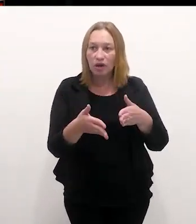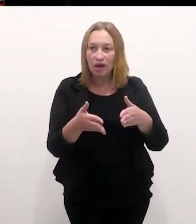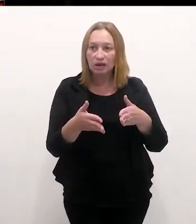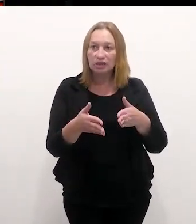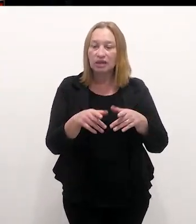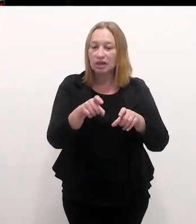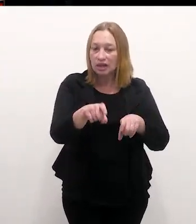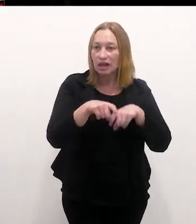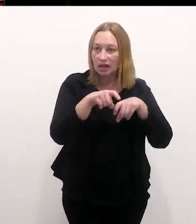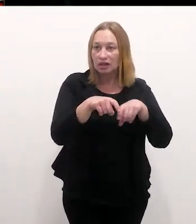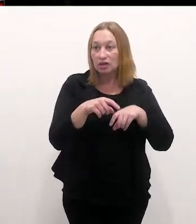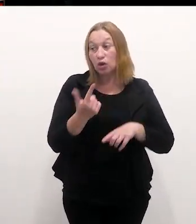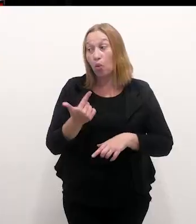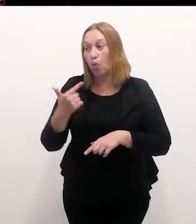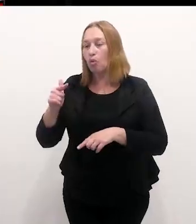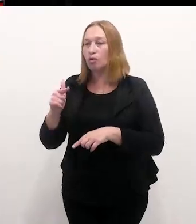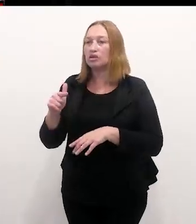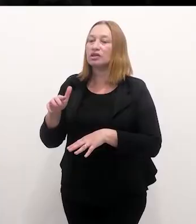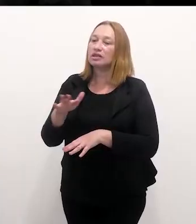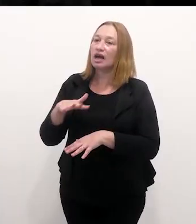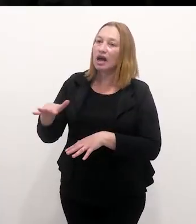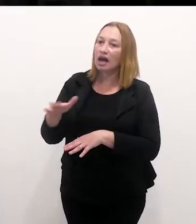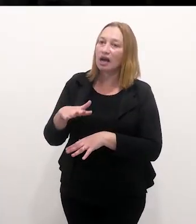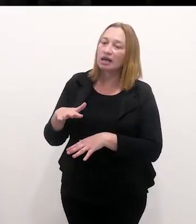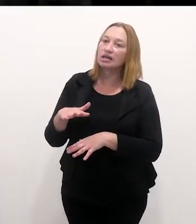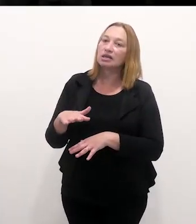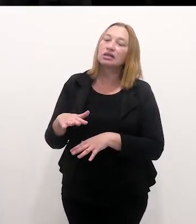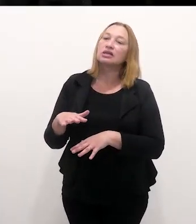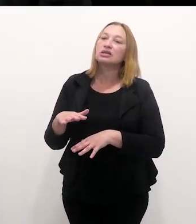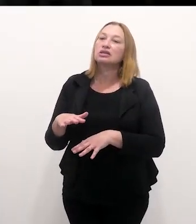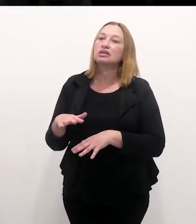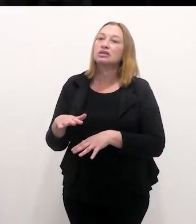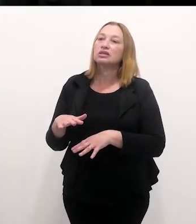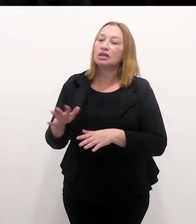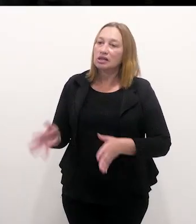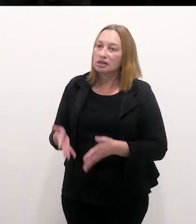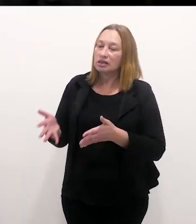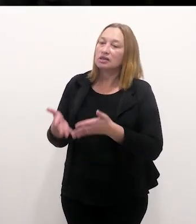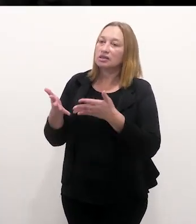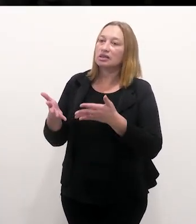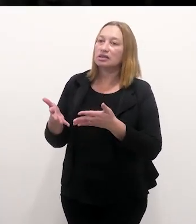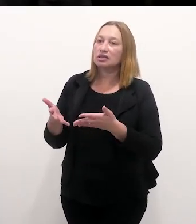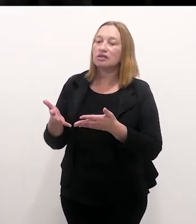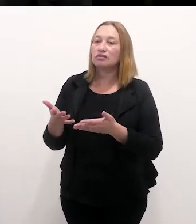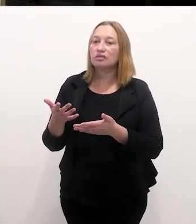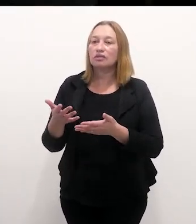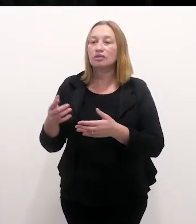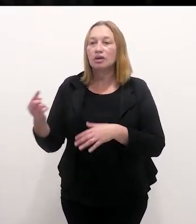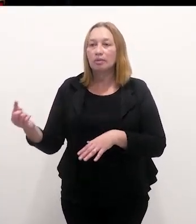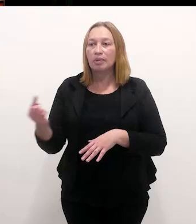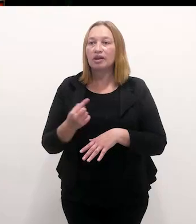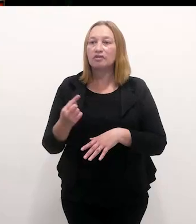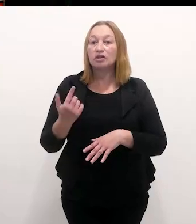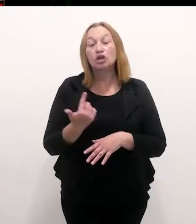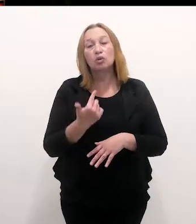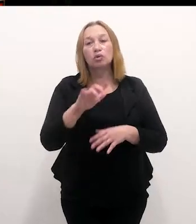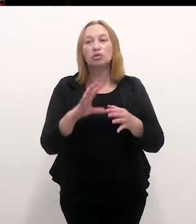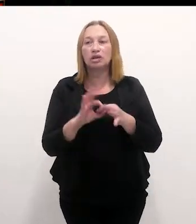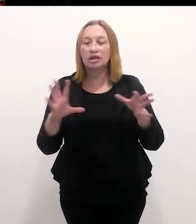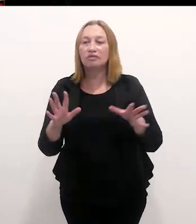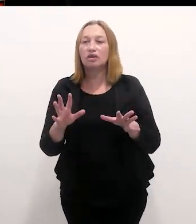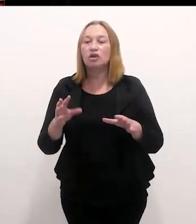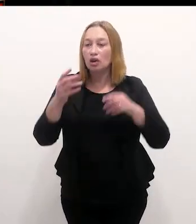muito concentrado na questão agrícola, outra na questão de subvenções que recebiam incentivos para vir, e outros